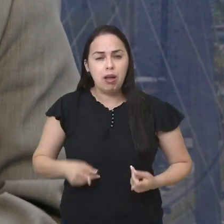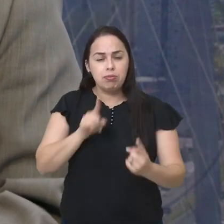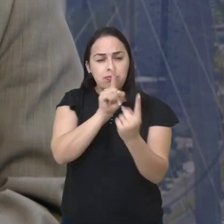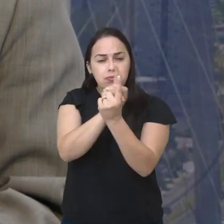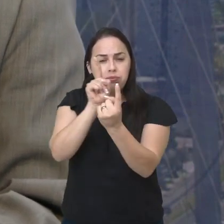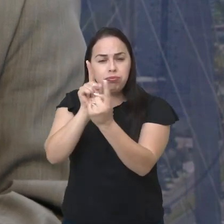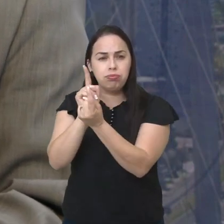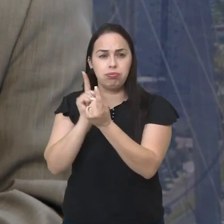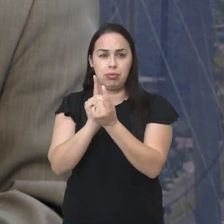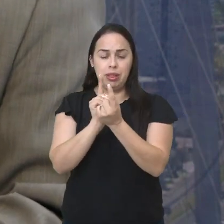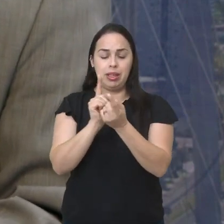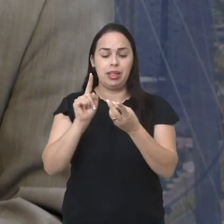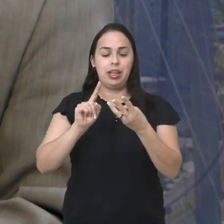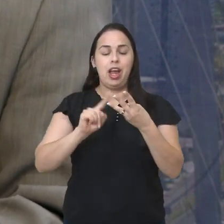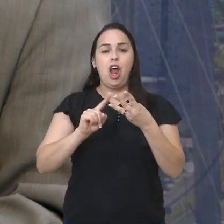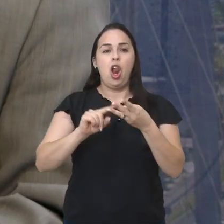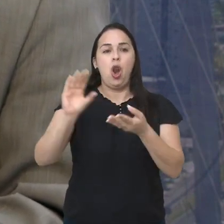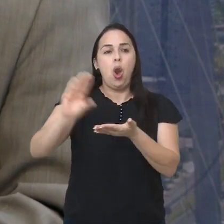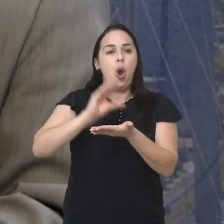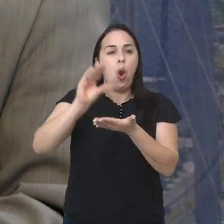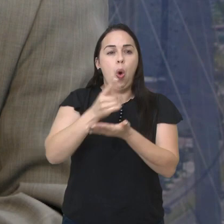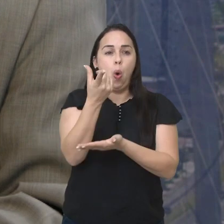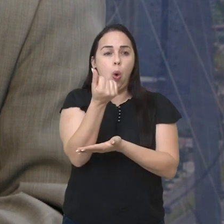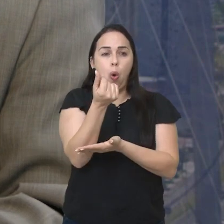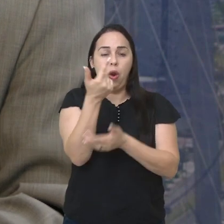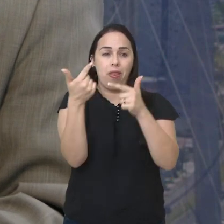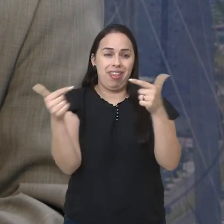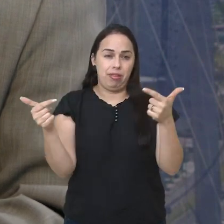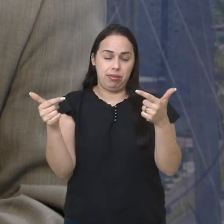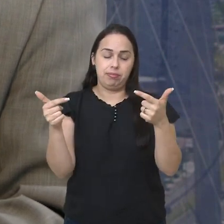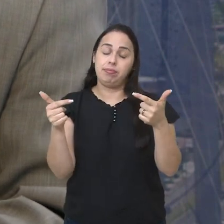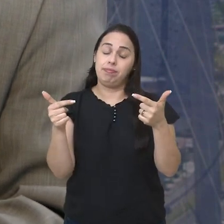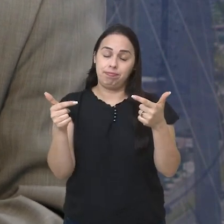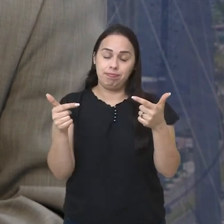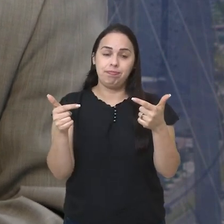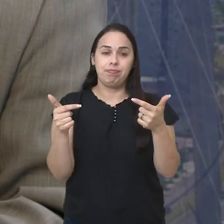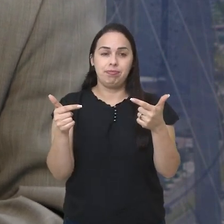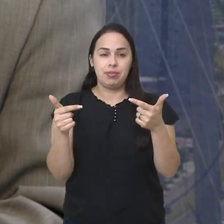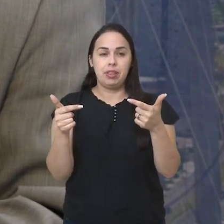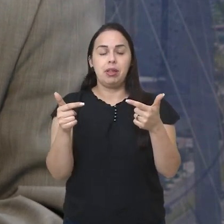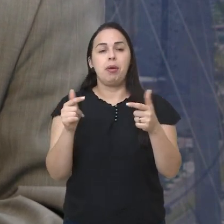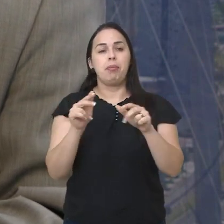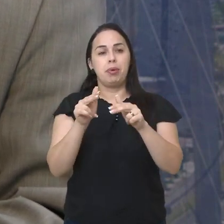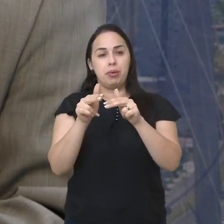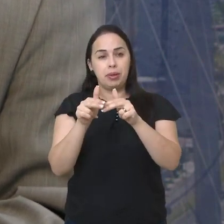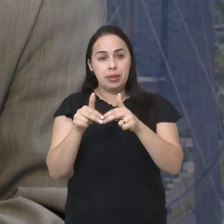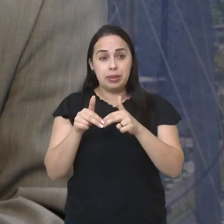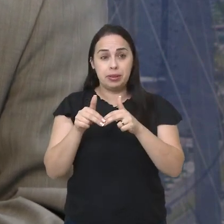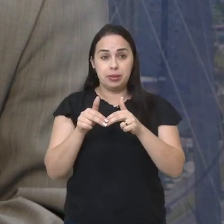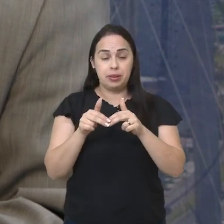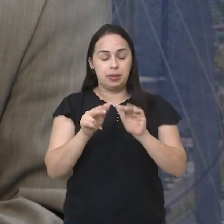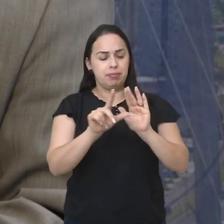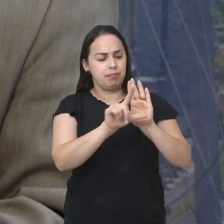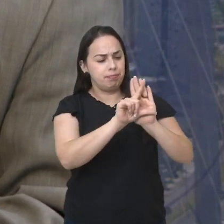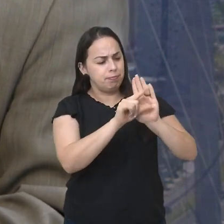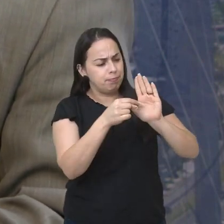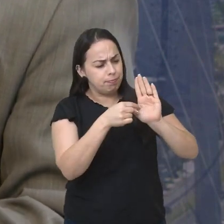tanto lucro. E aí sim veio de vários retalhos